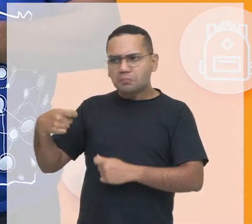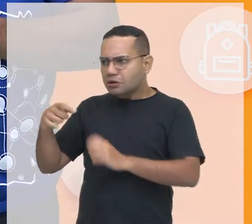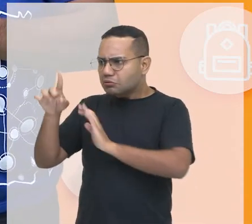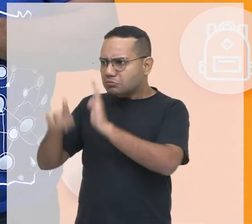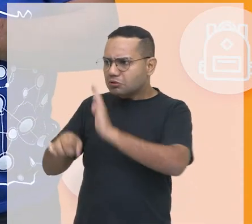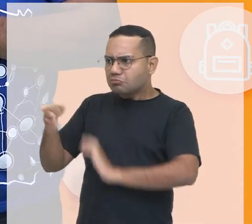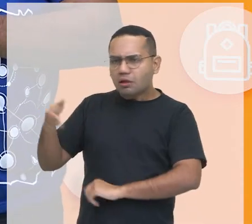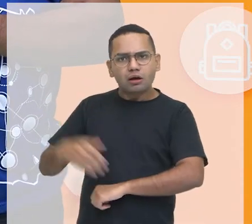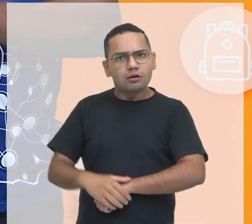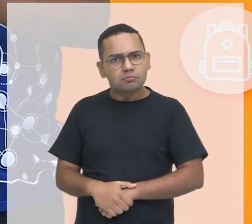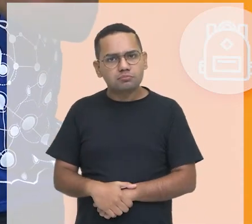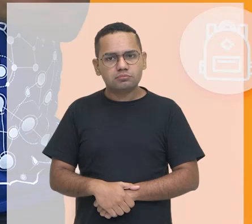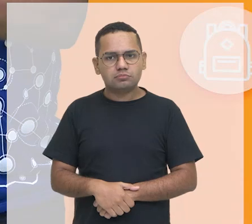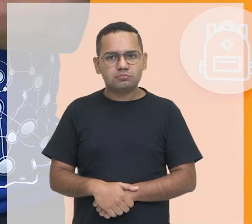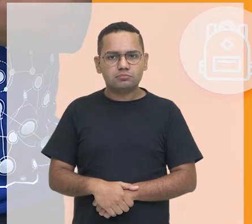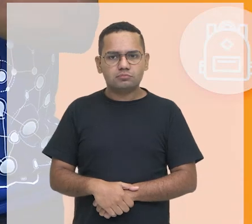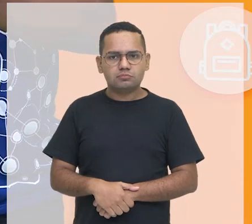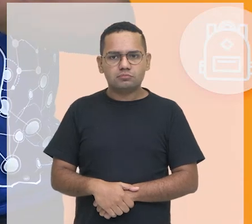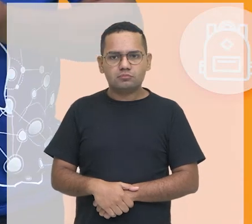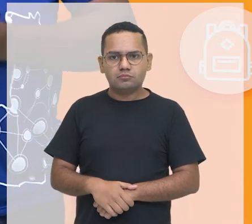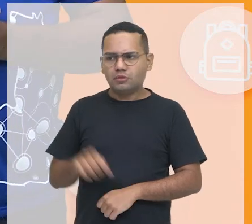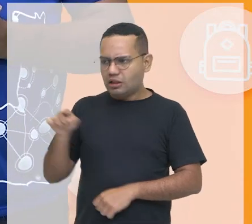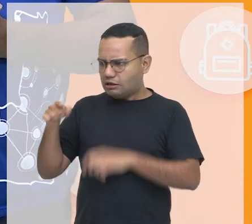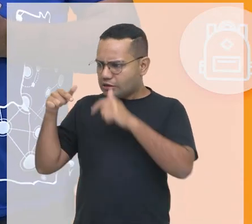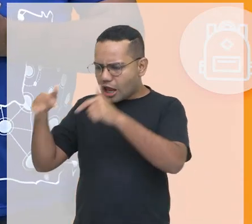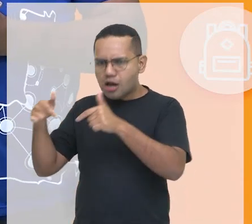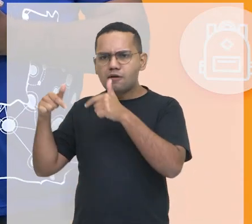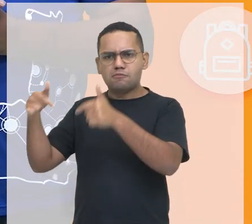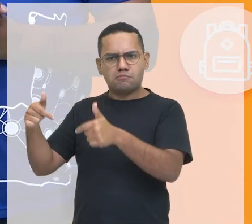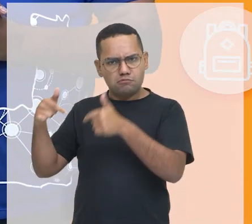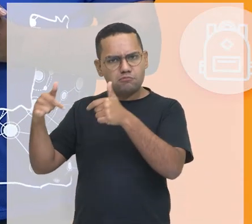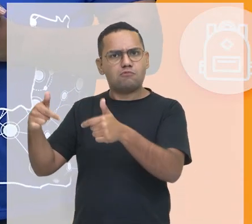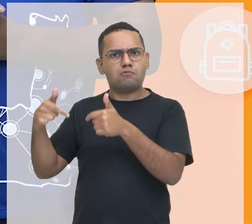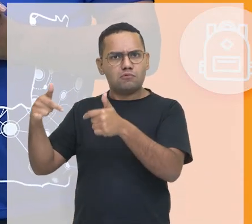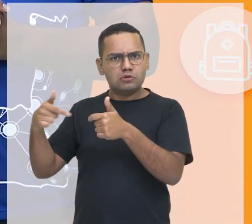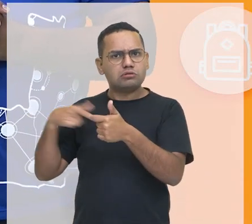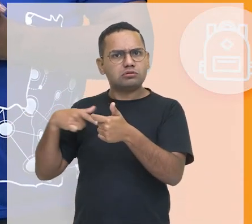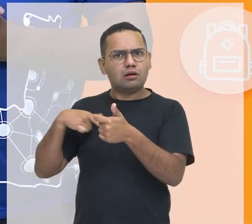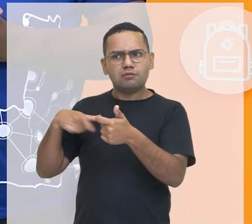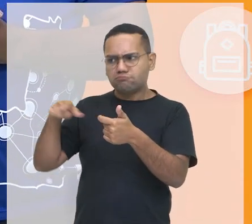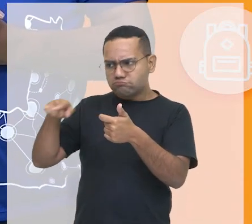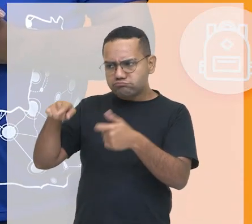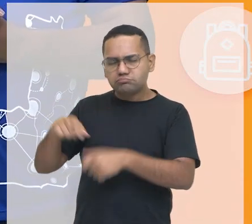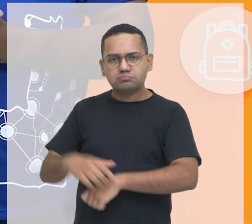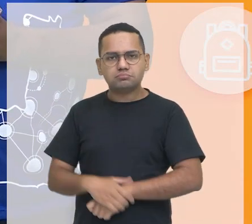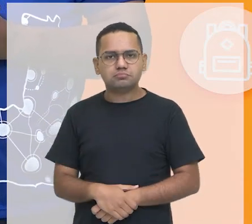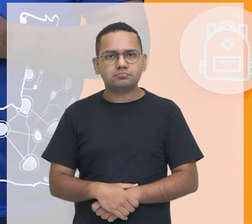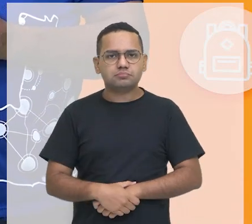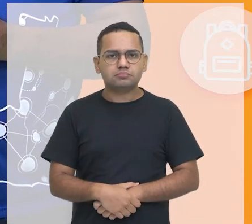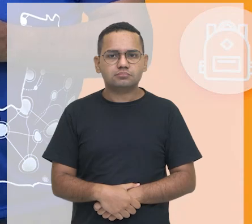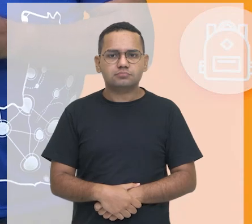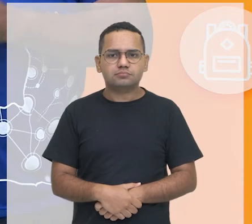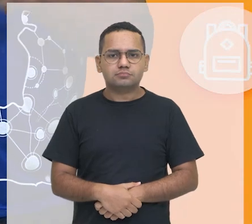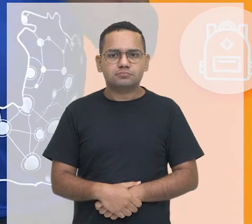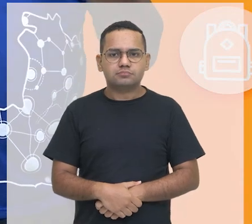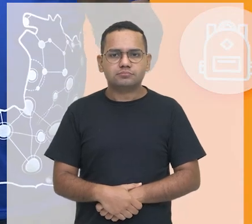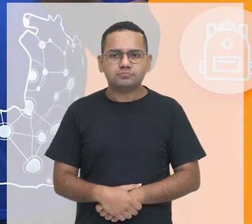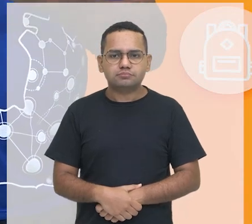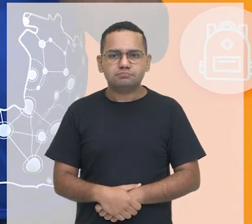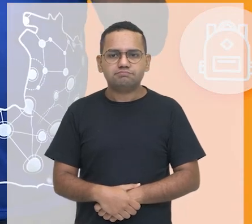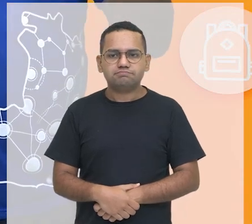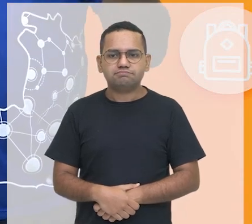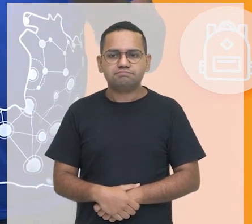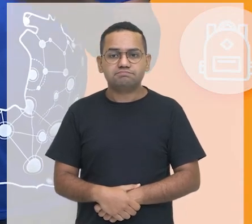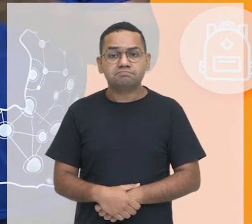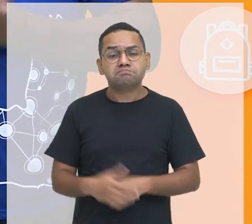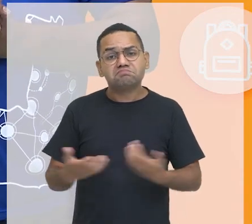direitos. Então lá também tem luta para garantir e expandir os direitos humanos. Tá certo? Porque a gente não conhece